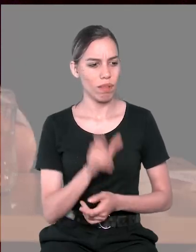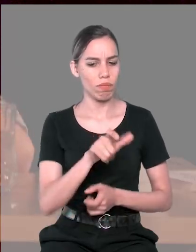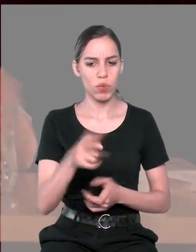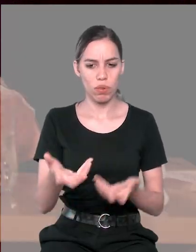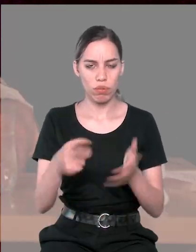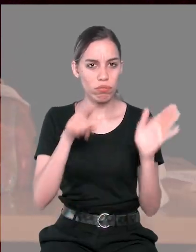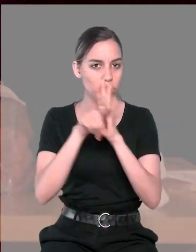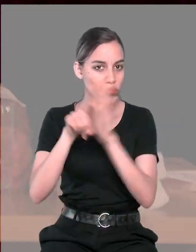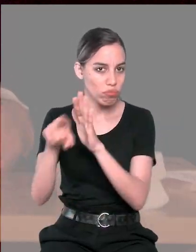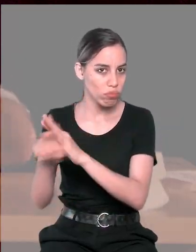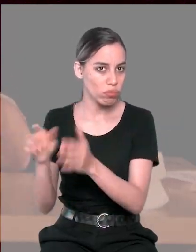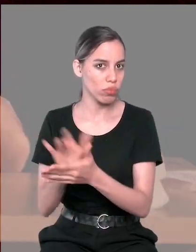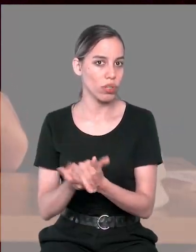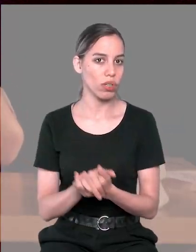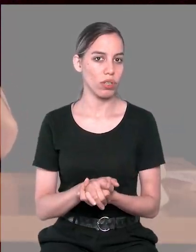Alguém quer fazer alguma pergunta?